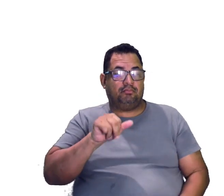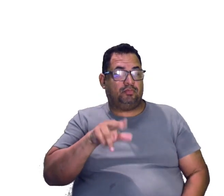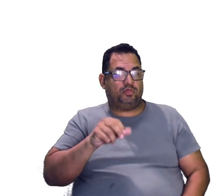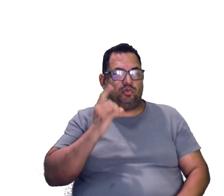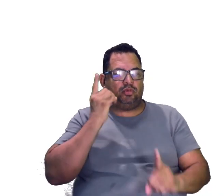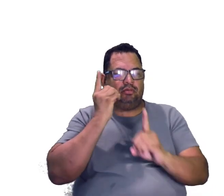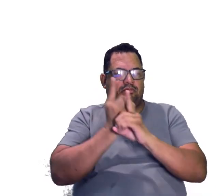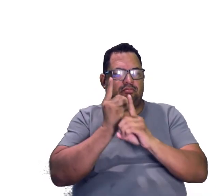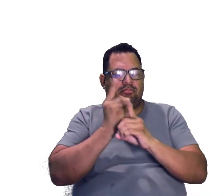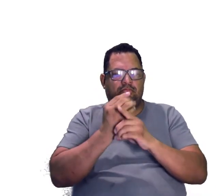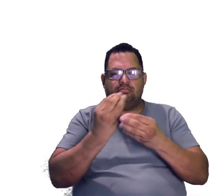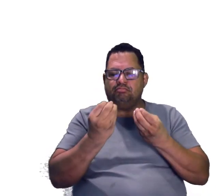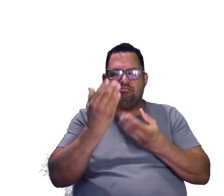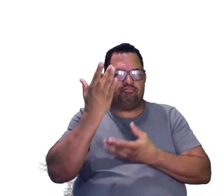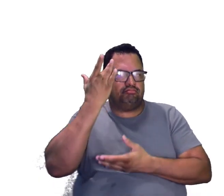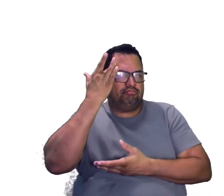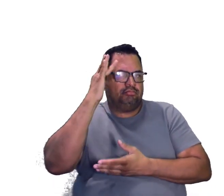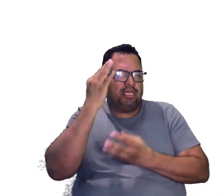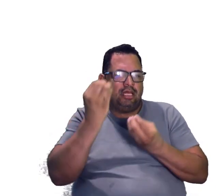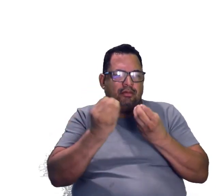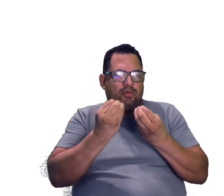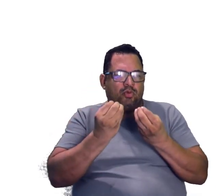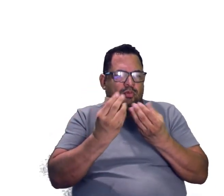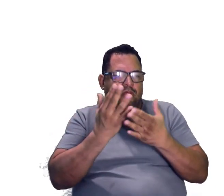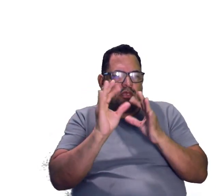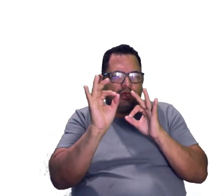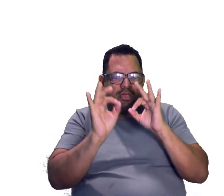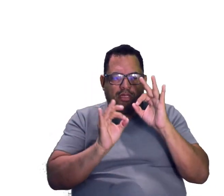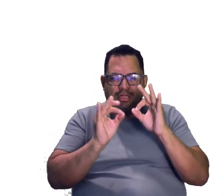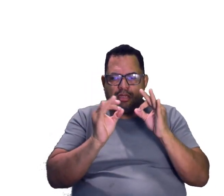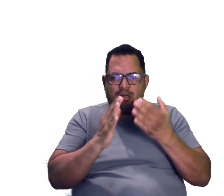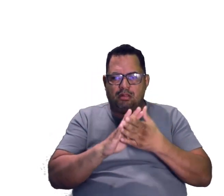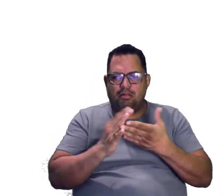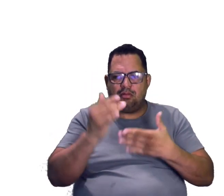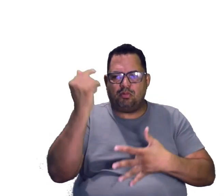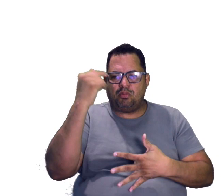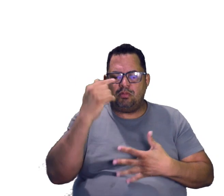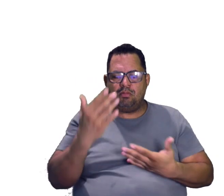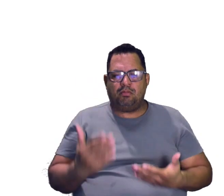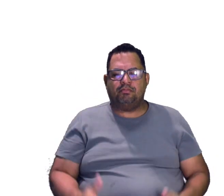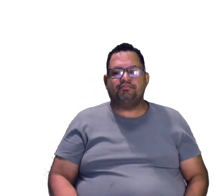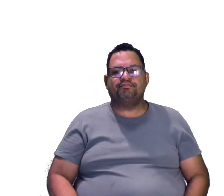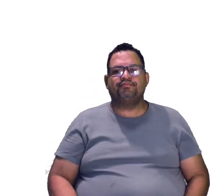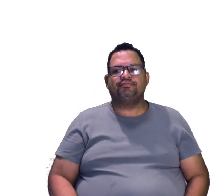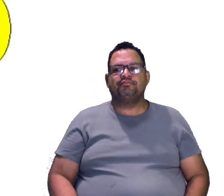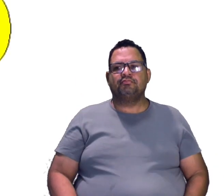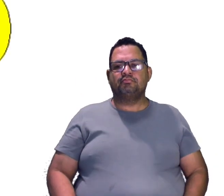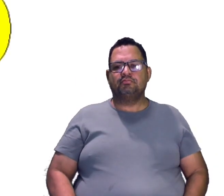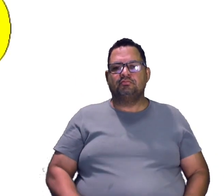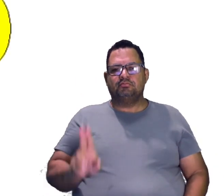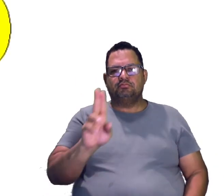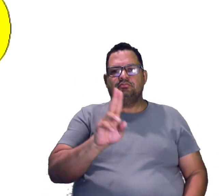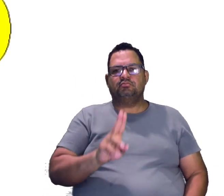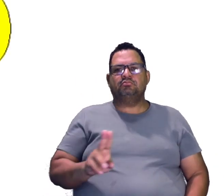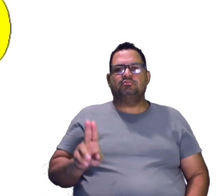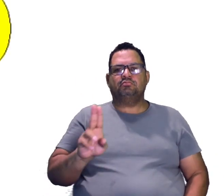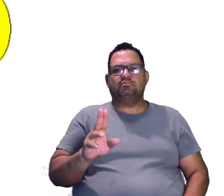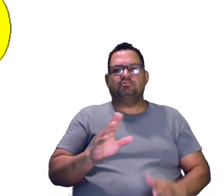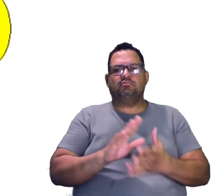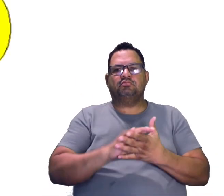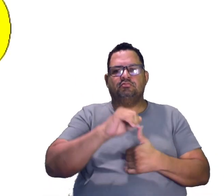sabe como que ela seria, qual seria o aspecto dela, do que seria a pedra filosofal para ser utilizada